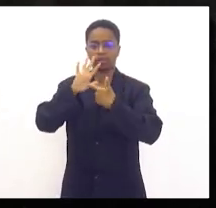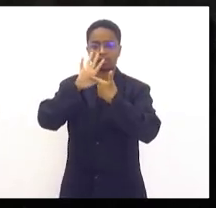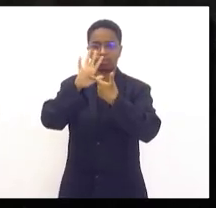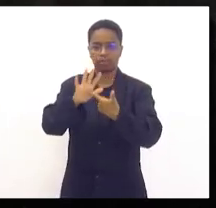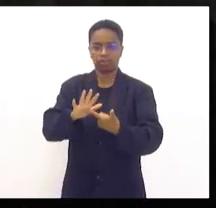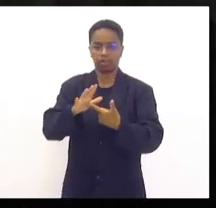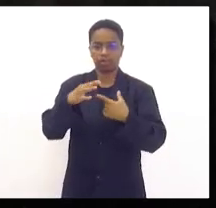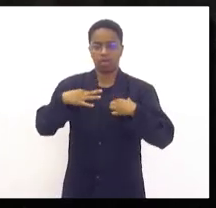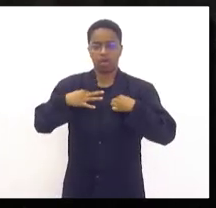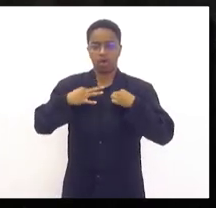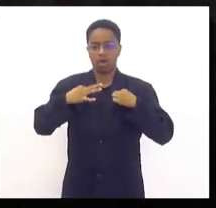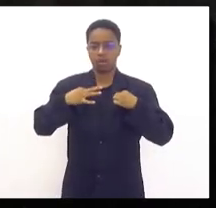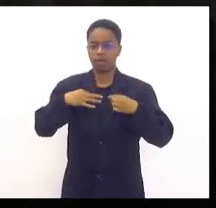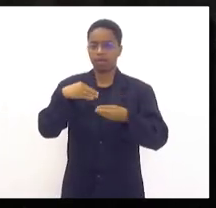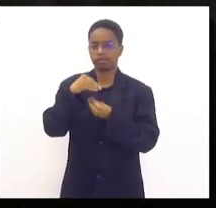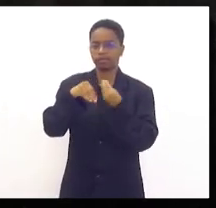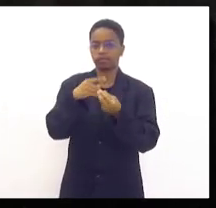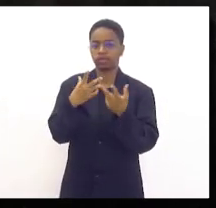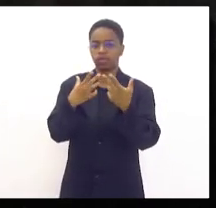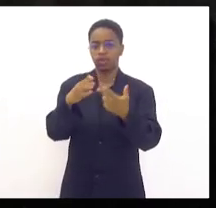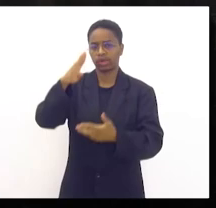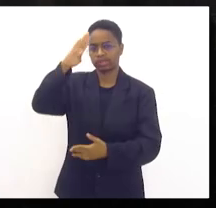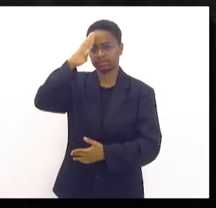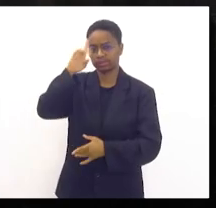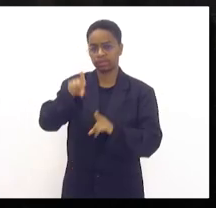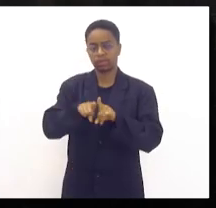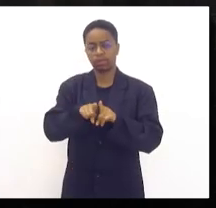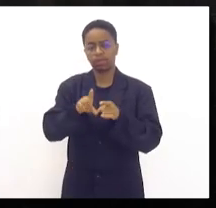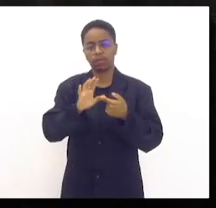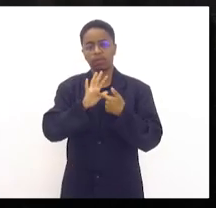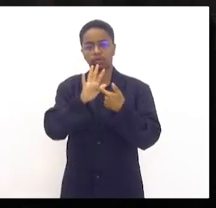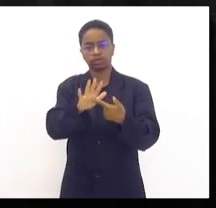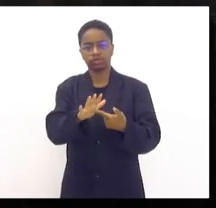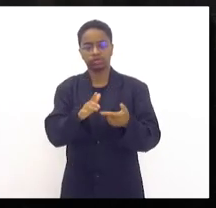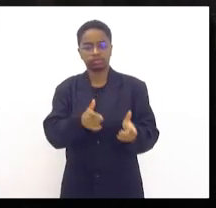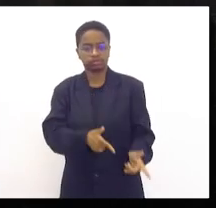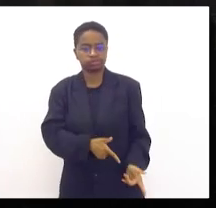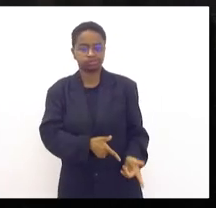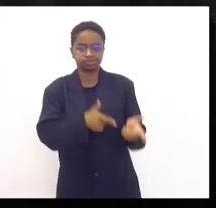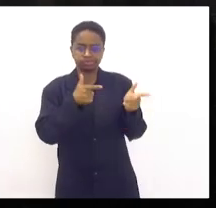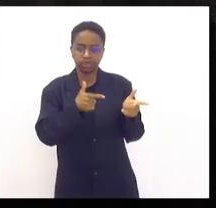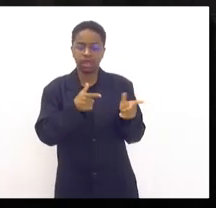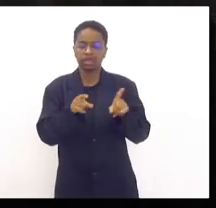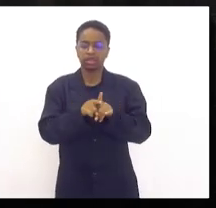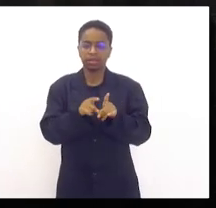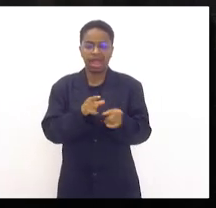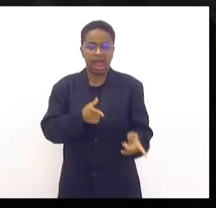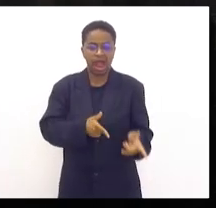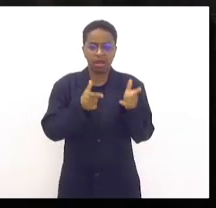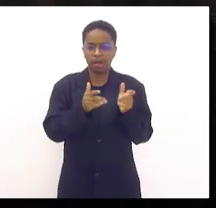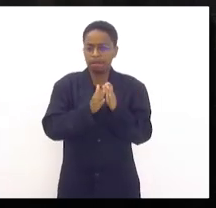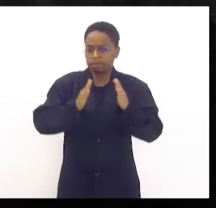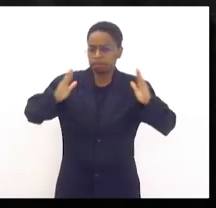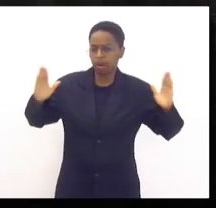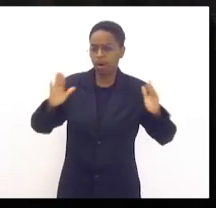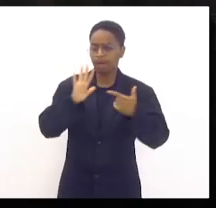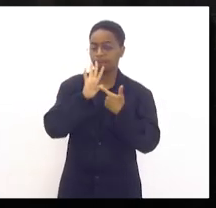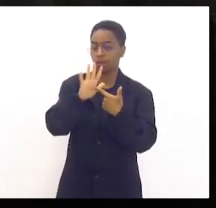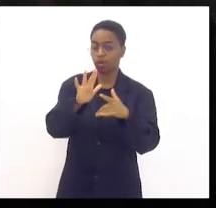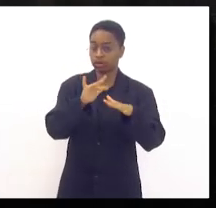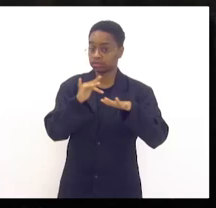com roupa camuflada, exibindo fuzil, várias armas de grosso calibre e colocando na rede